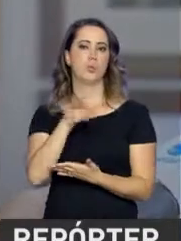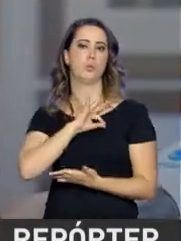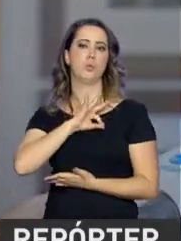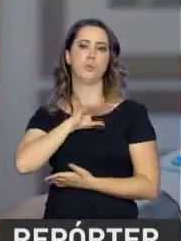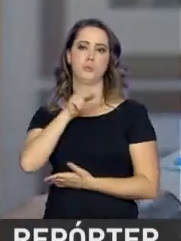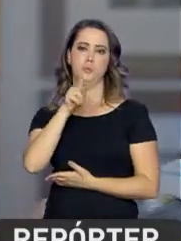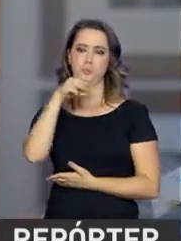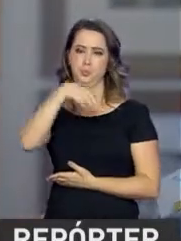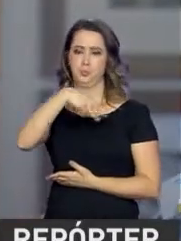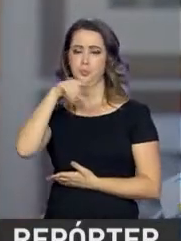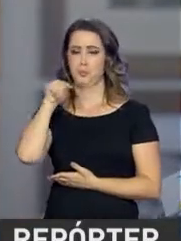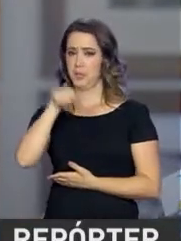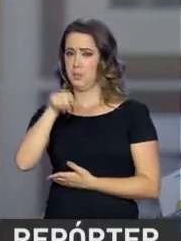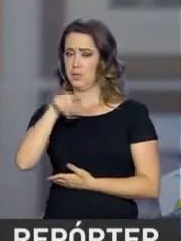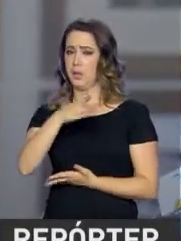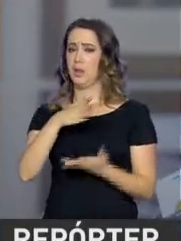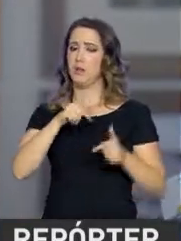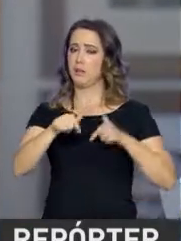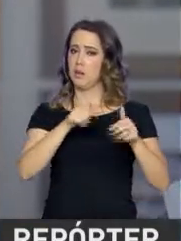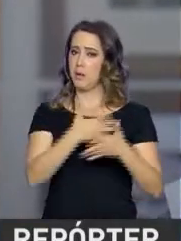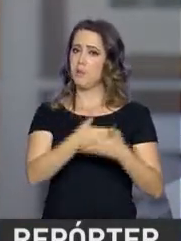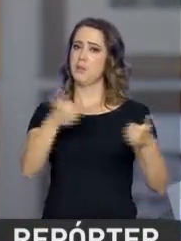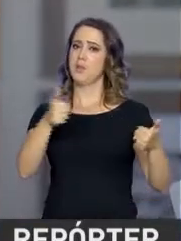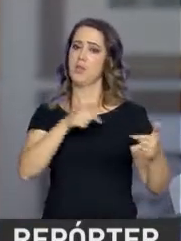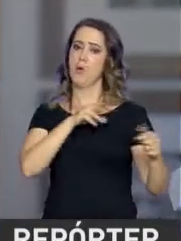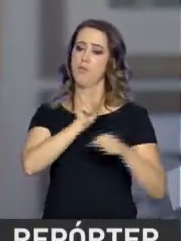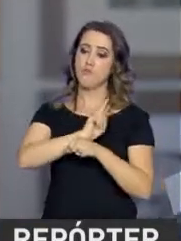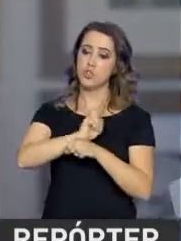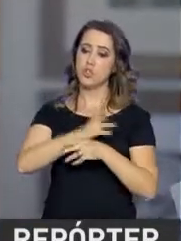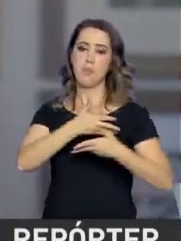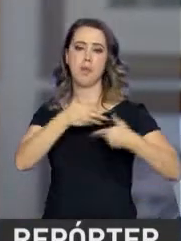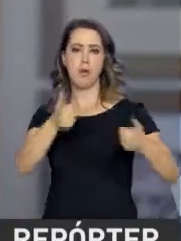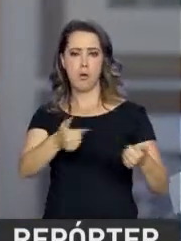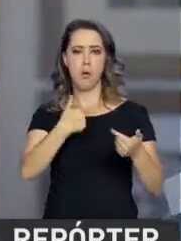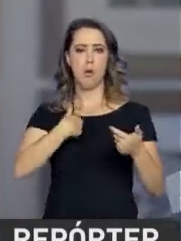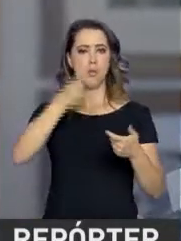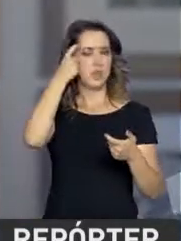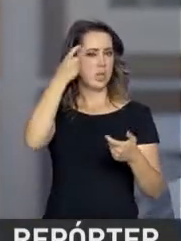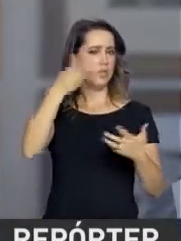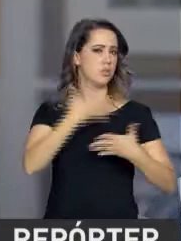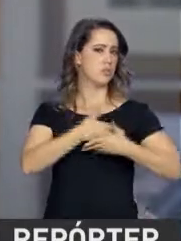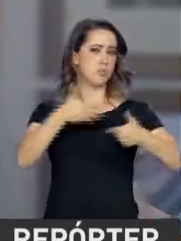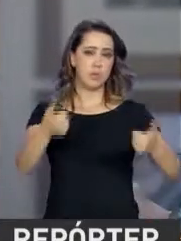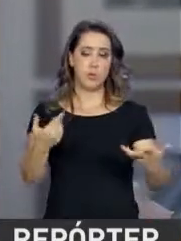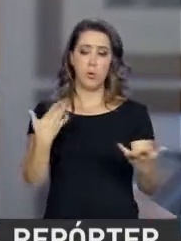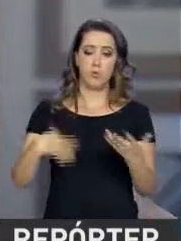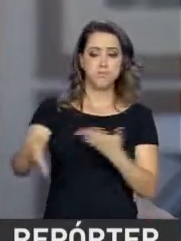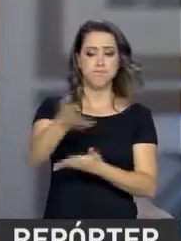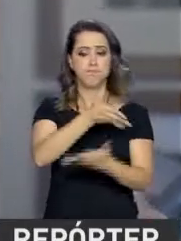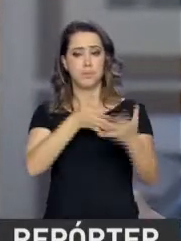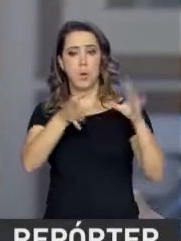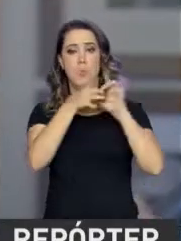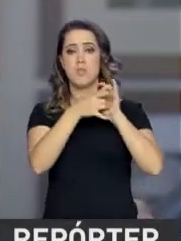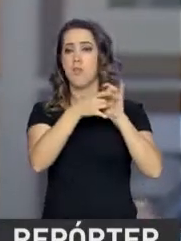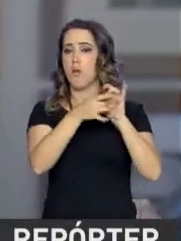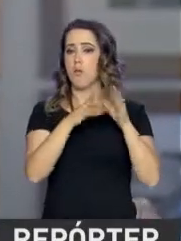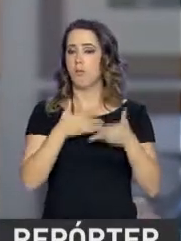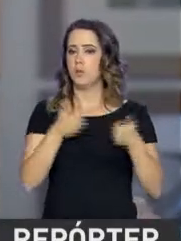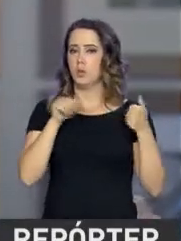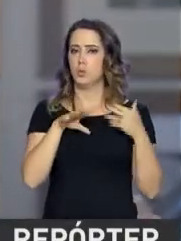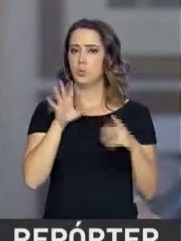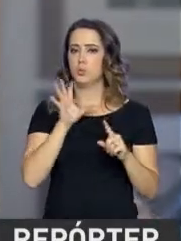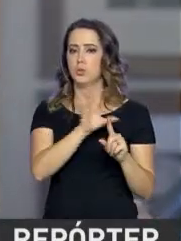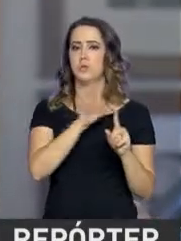polícias militares para ela tudo é melhor porque ela patrulha melhor porque ela tem uma melhor inteligência para que elas tenham uma integração isso tudo se refletindo